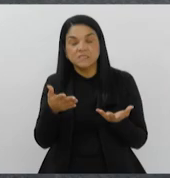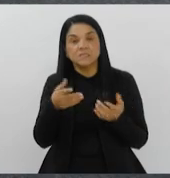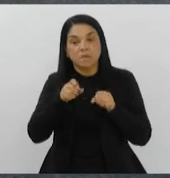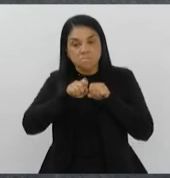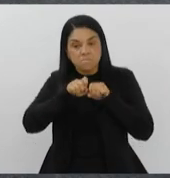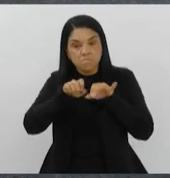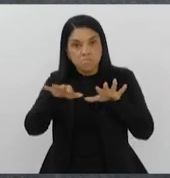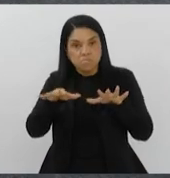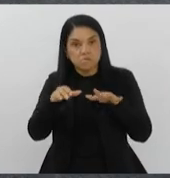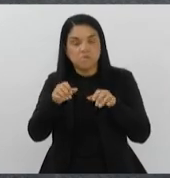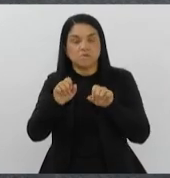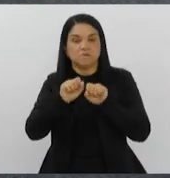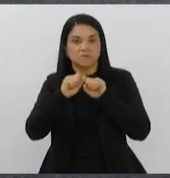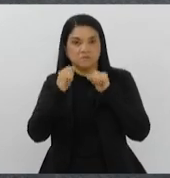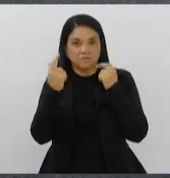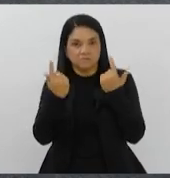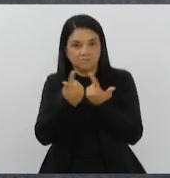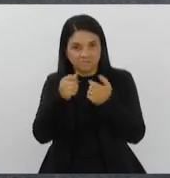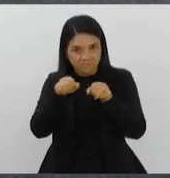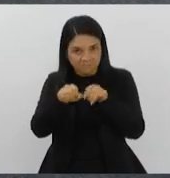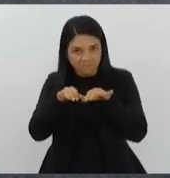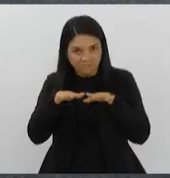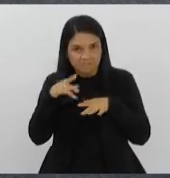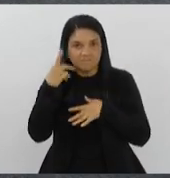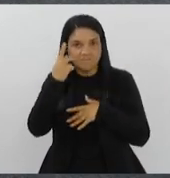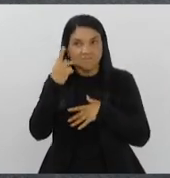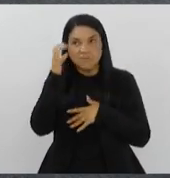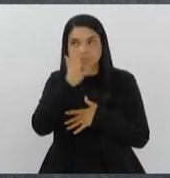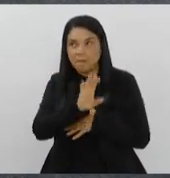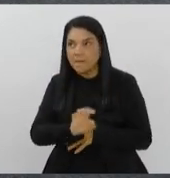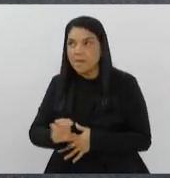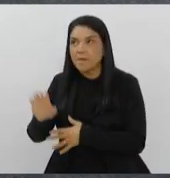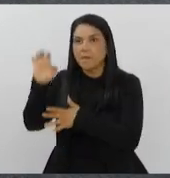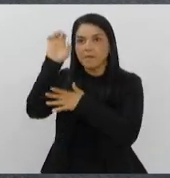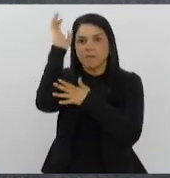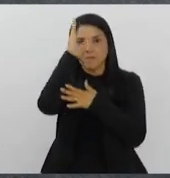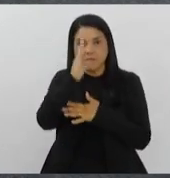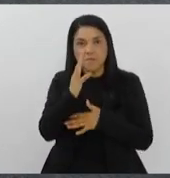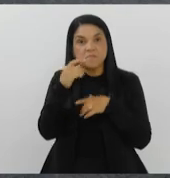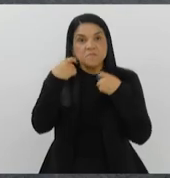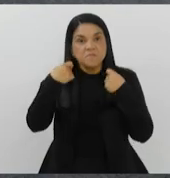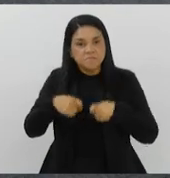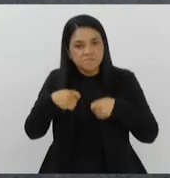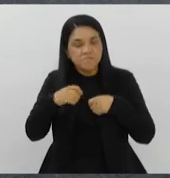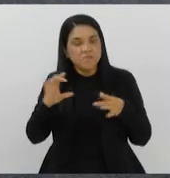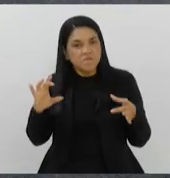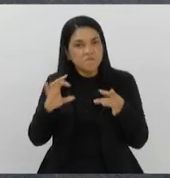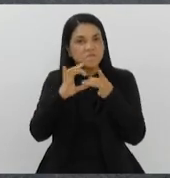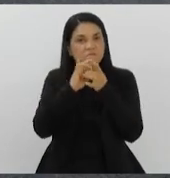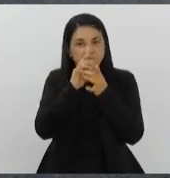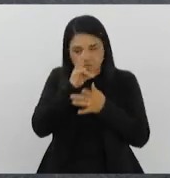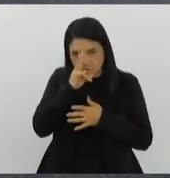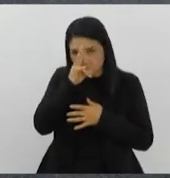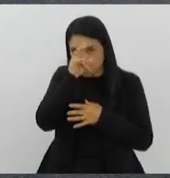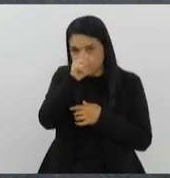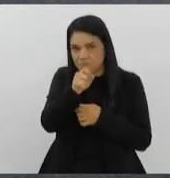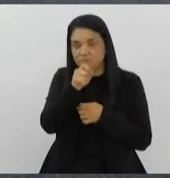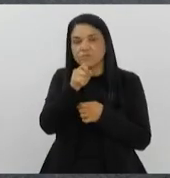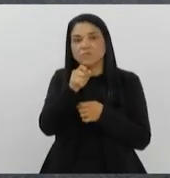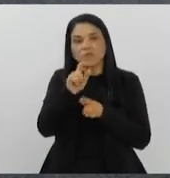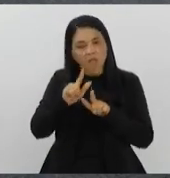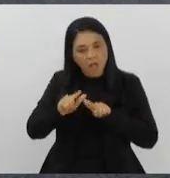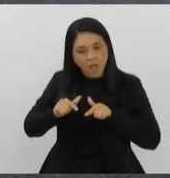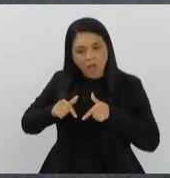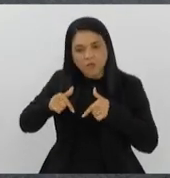parlamentos estaduais do Brasil inteiro a necessidade da gente fortalecer a nossa